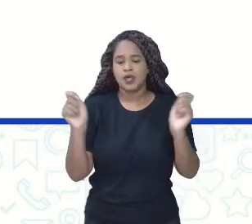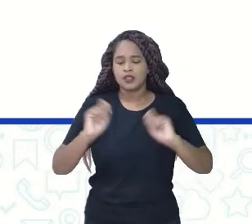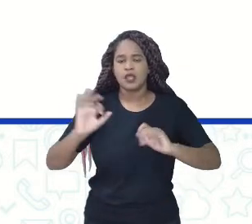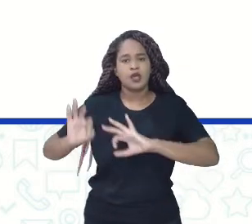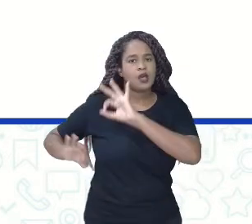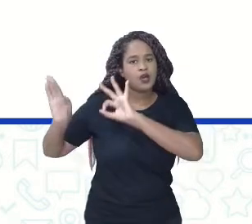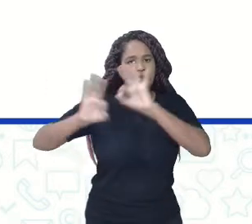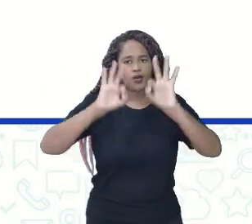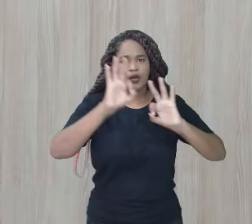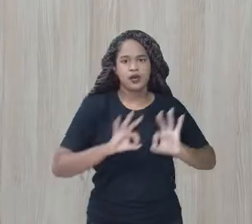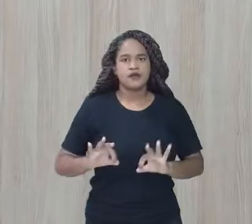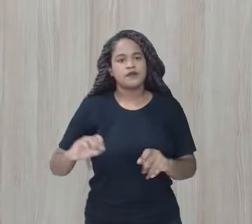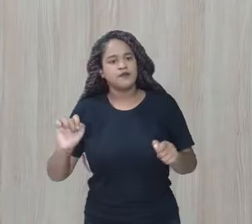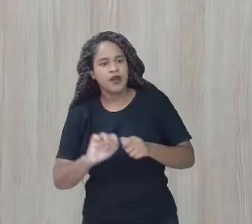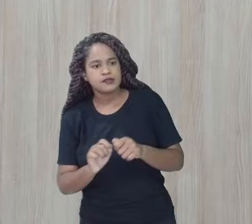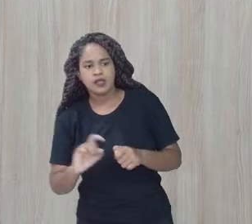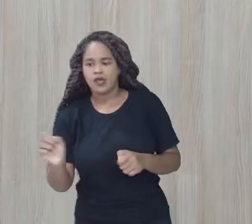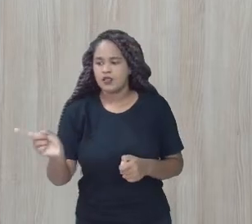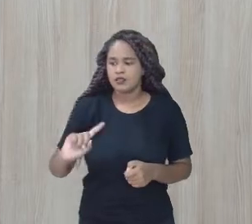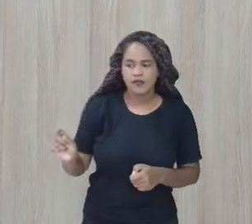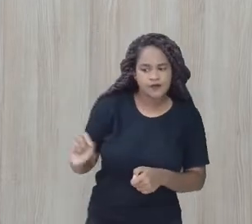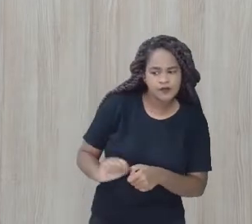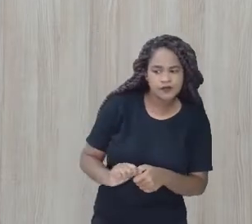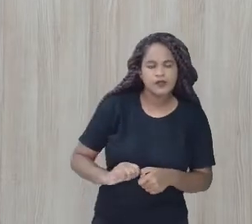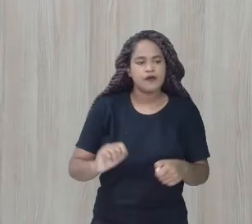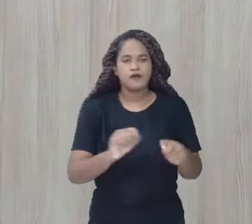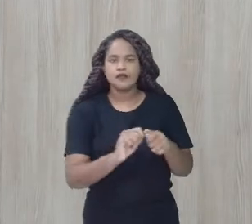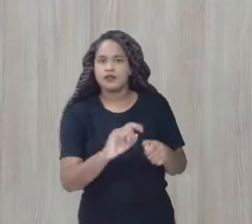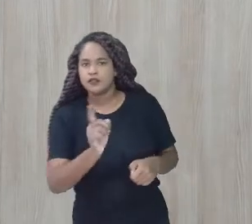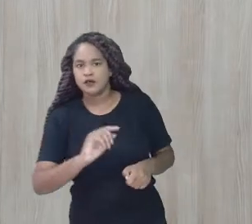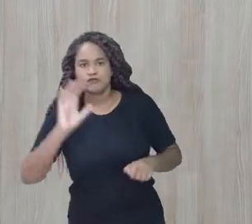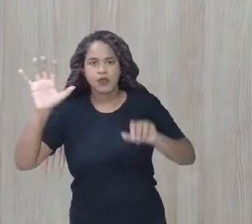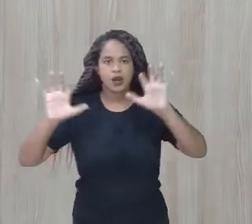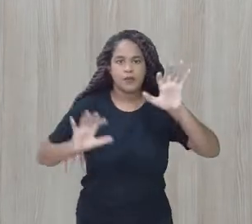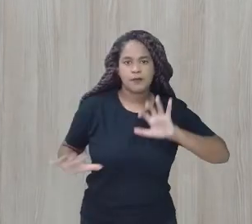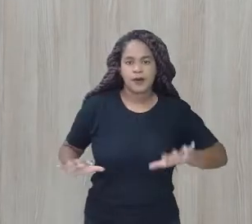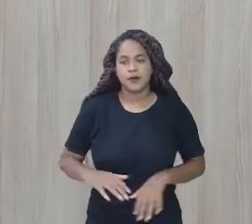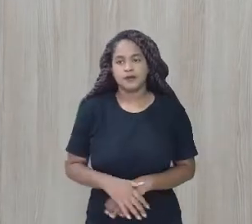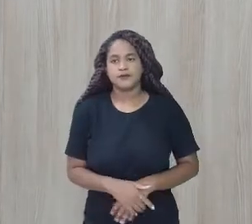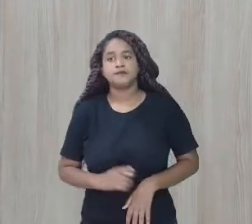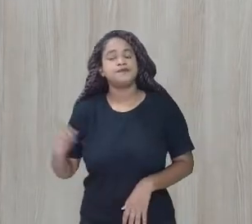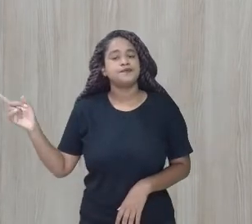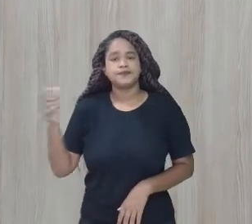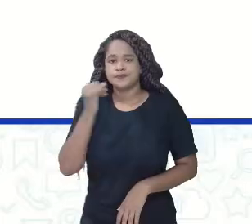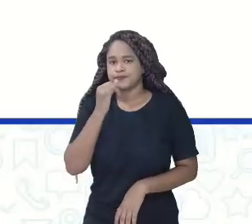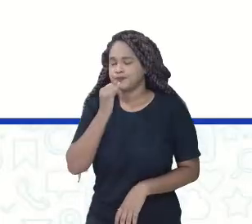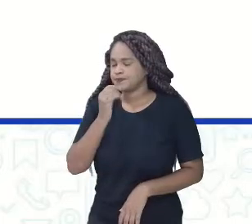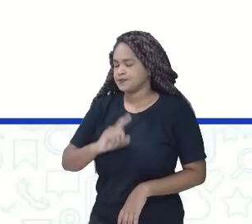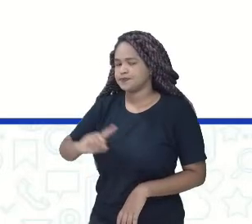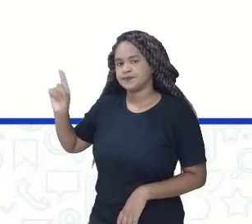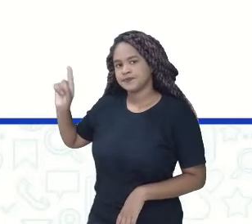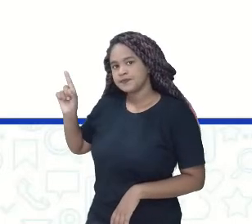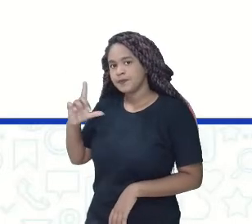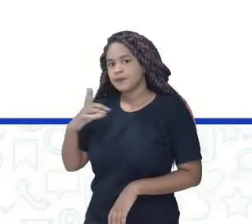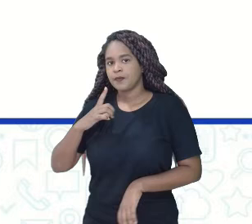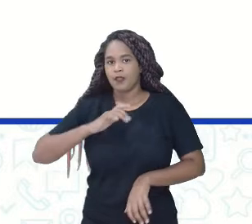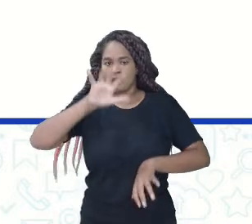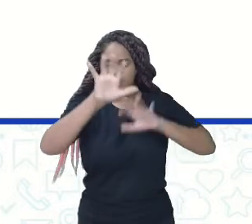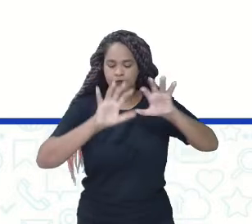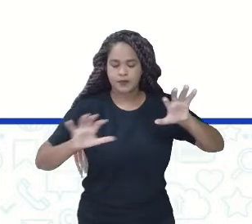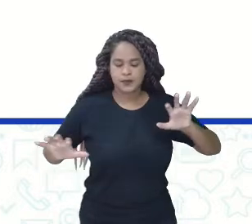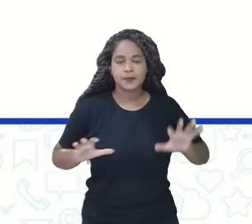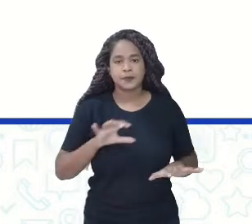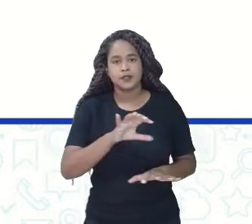de fazer ou não fazer algo, tá certo? Aqui, por exemplo, eu coloquei para vocês um